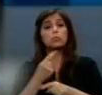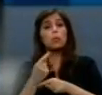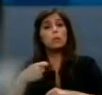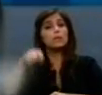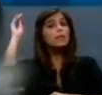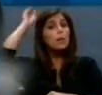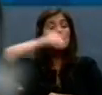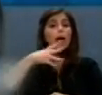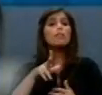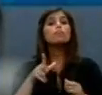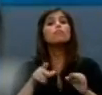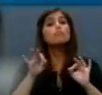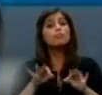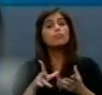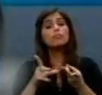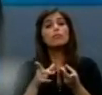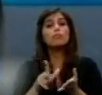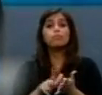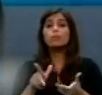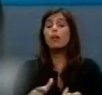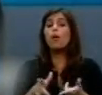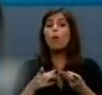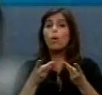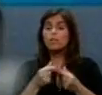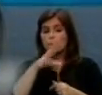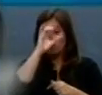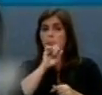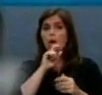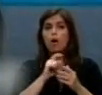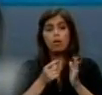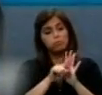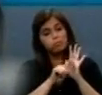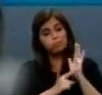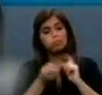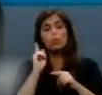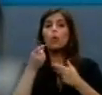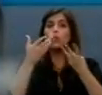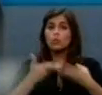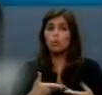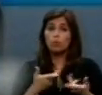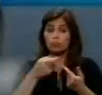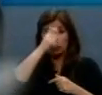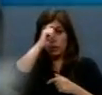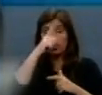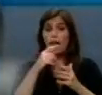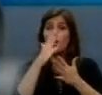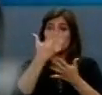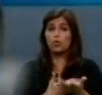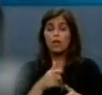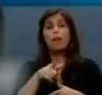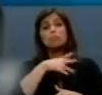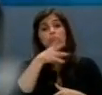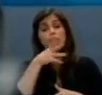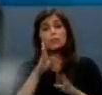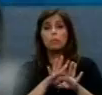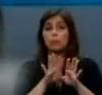pretender promulgar o Orçamento do Estado, mesmo que inclua possíveis medidas inconstitucionais. Portas vê nas palavras do Presidente coerência com aquilo